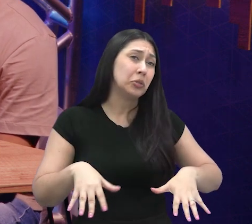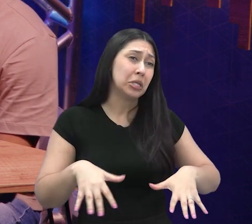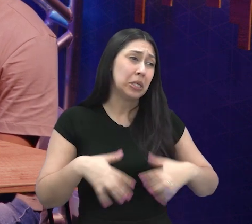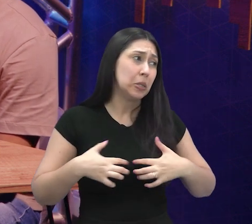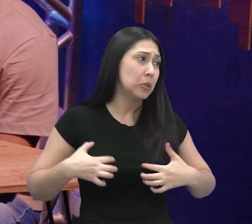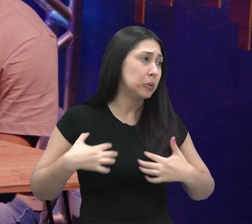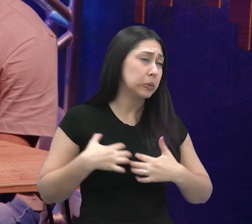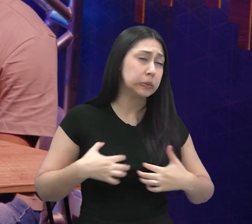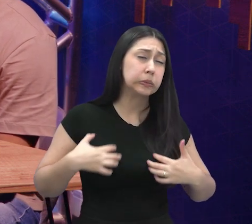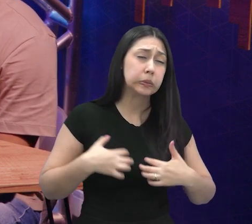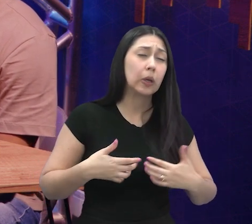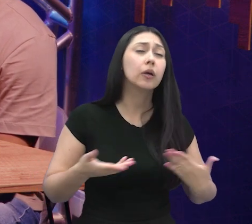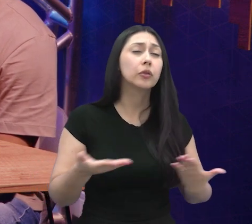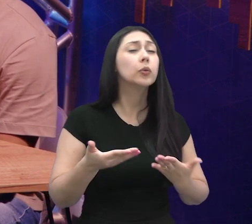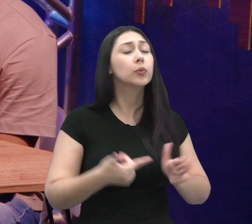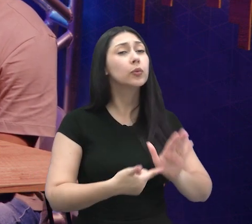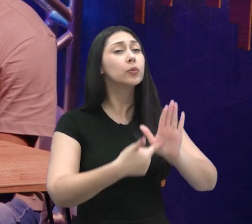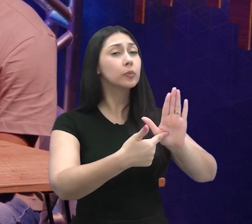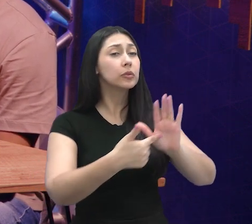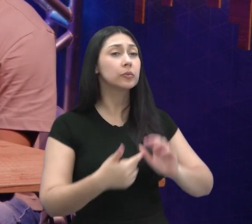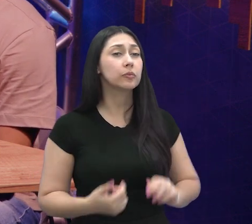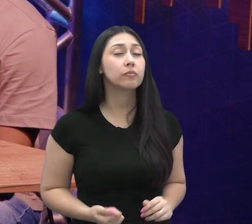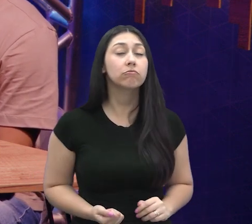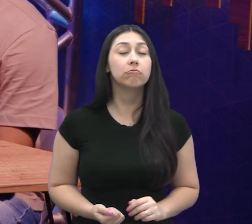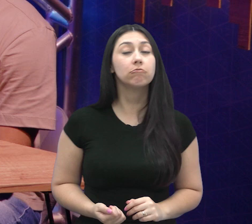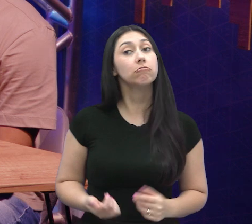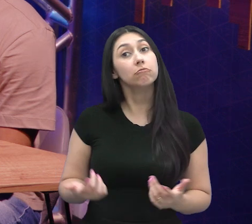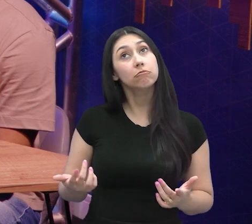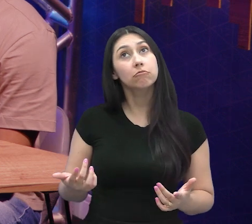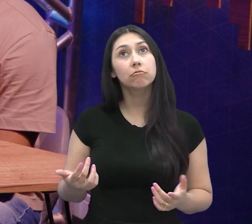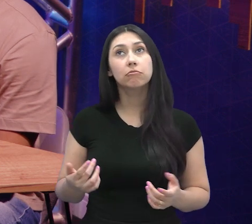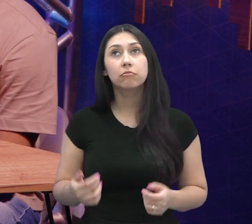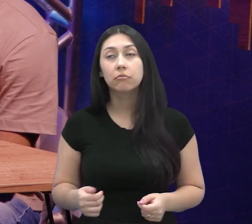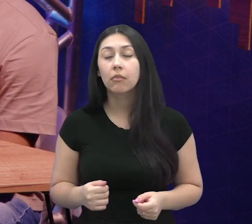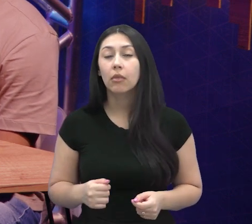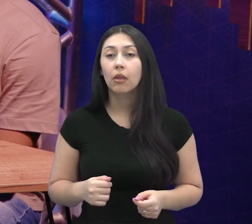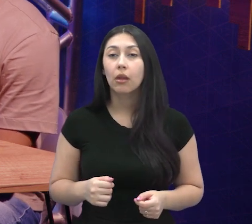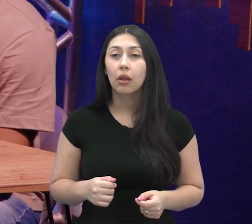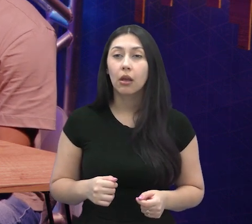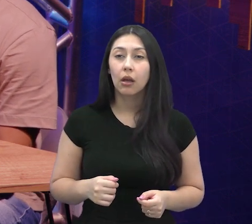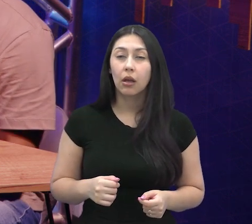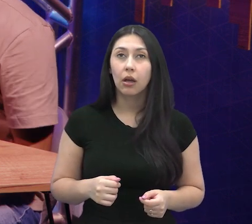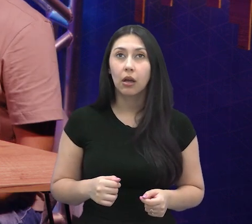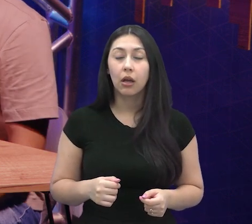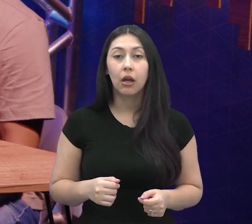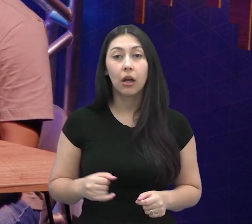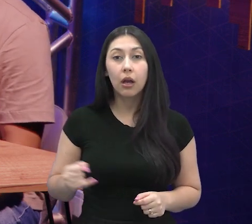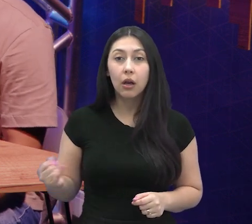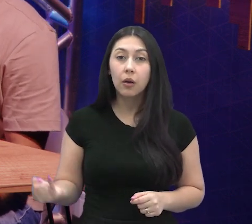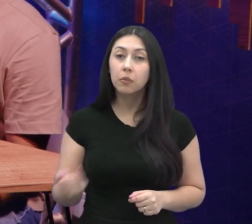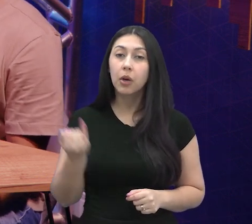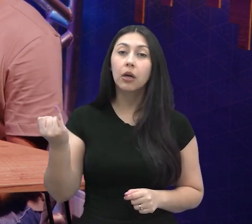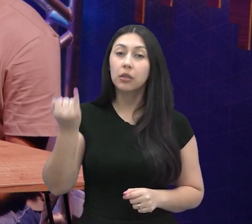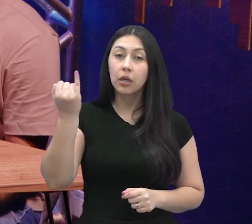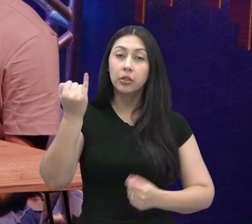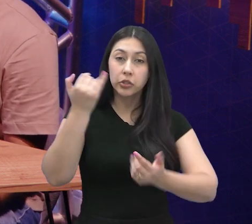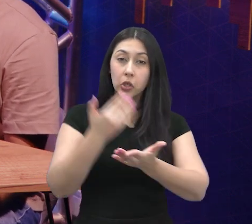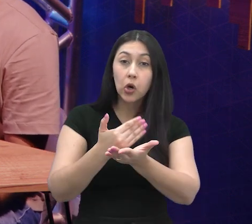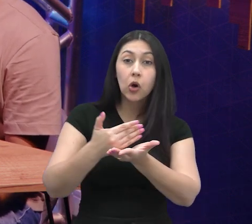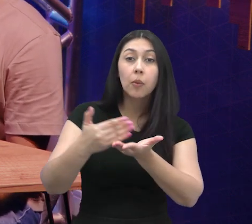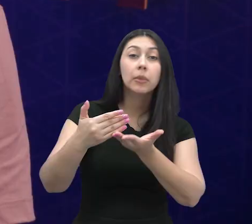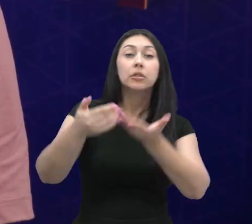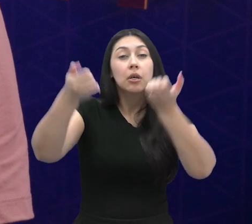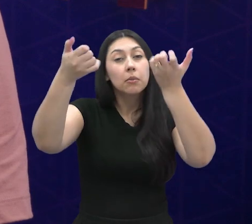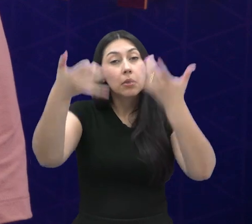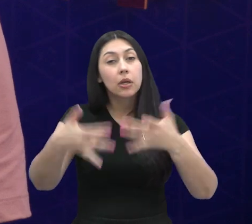gente do que bem. É sobre isso que a gente vai falar hoje. E assim, acho que é importante a gente também começar falando